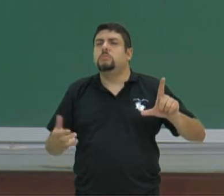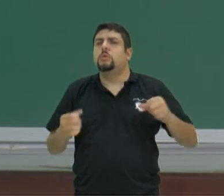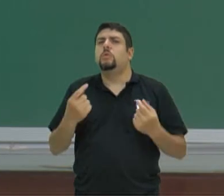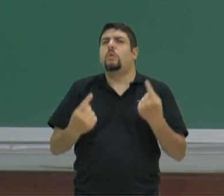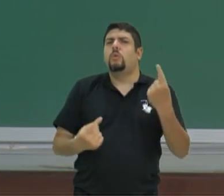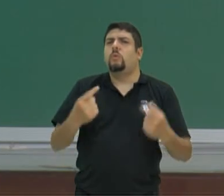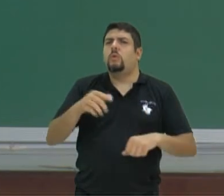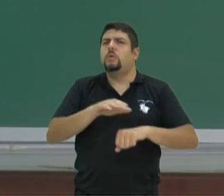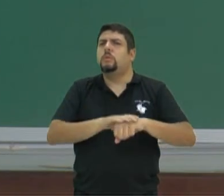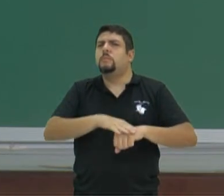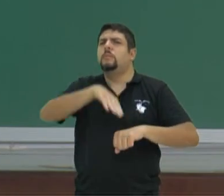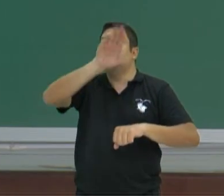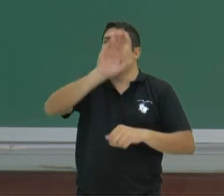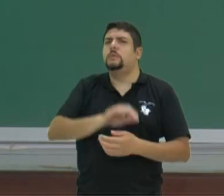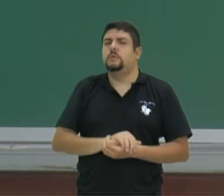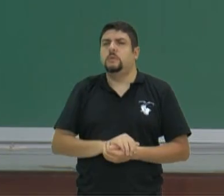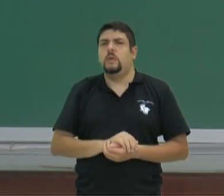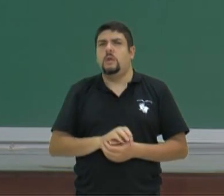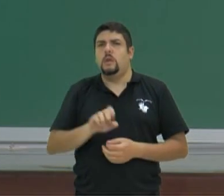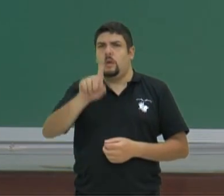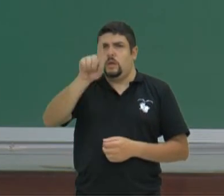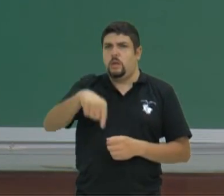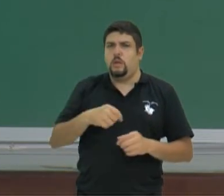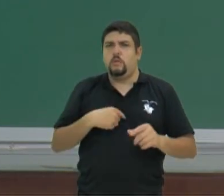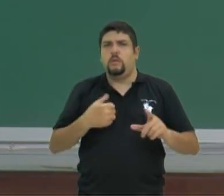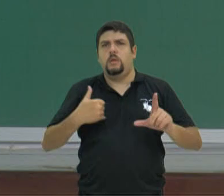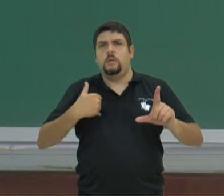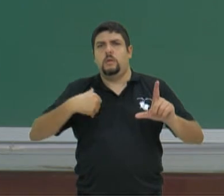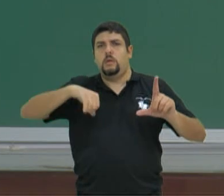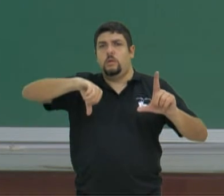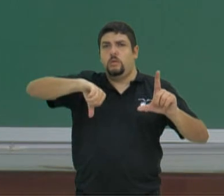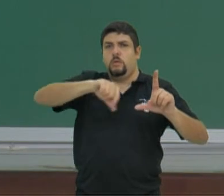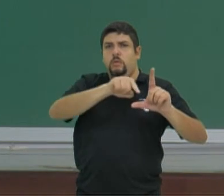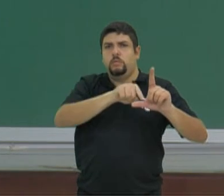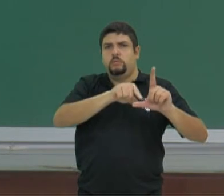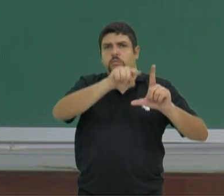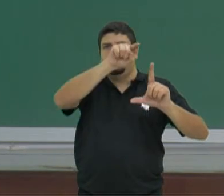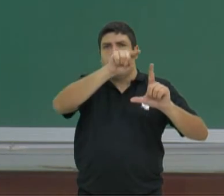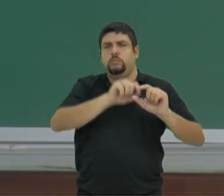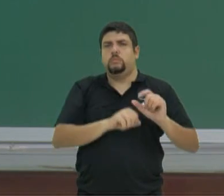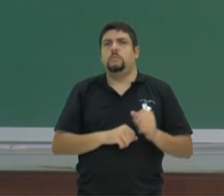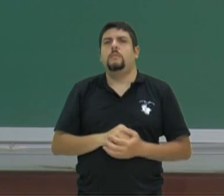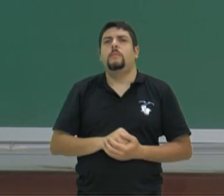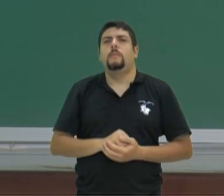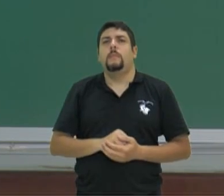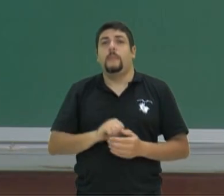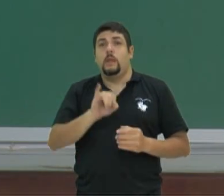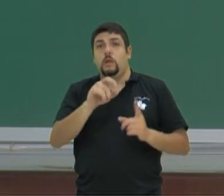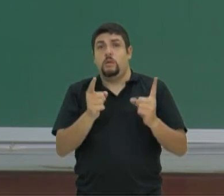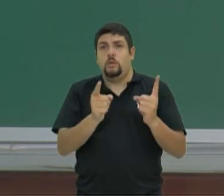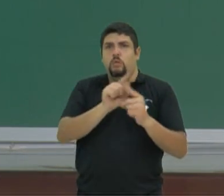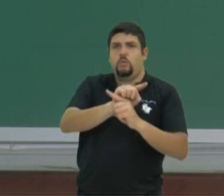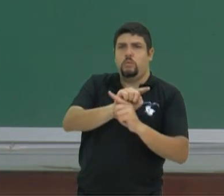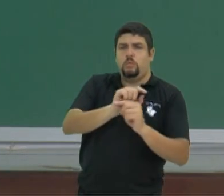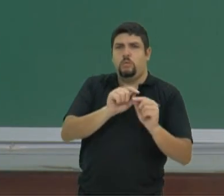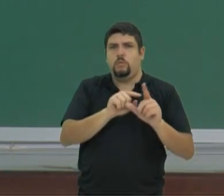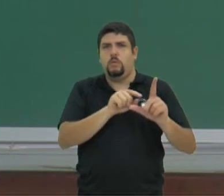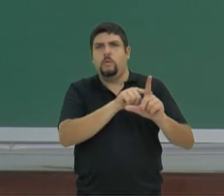maior? Quem tem a frequência maior é 9 anos. Se eu lesse com os eixos trocados, eu ia dizer